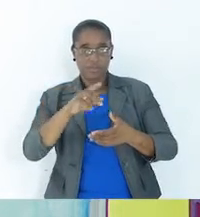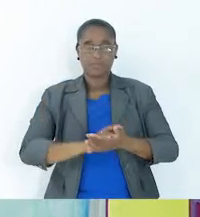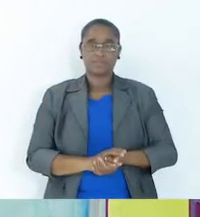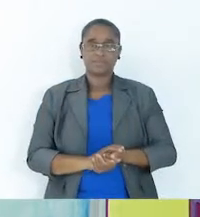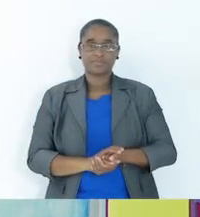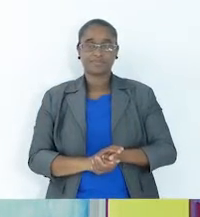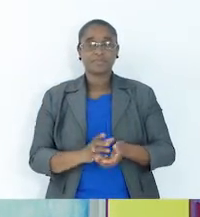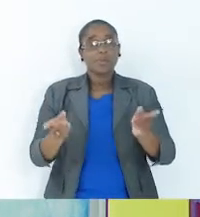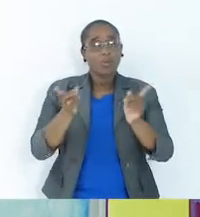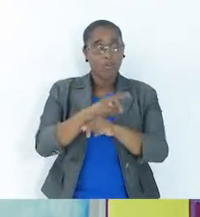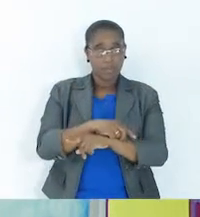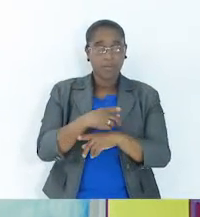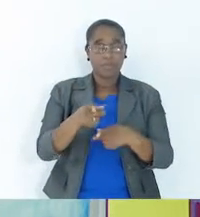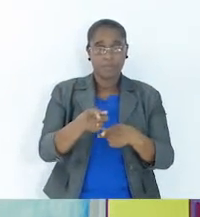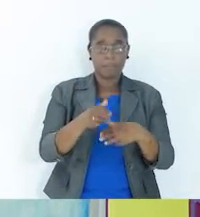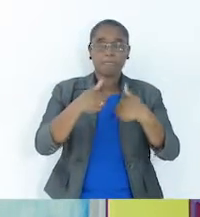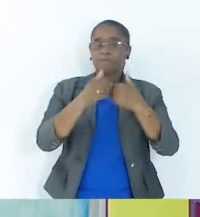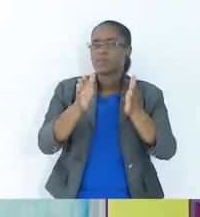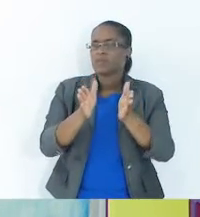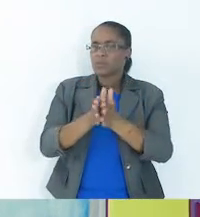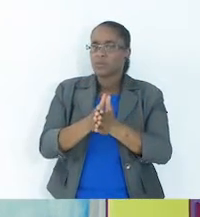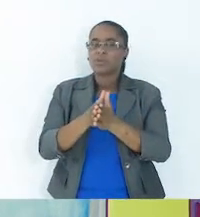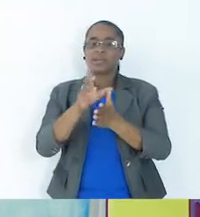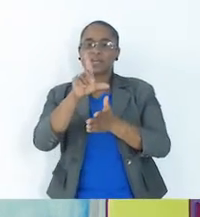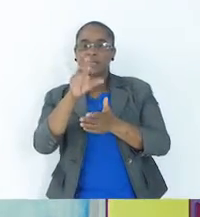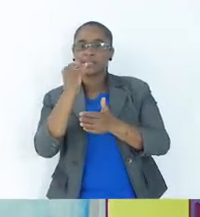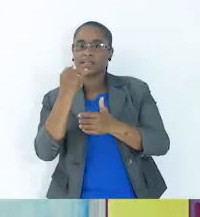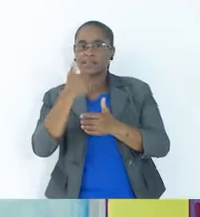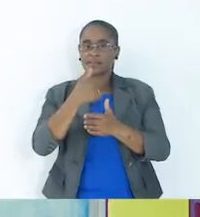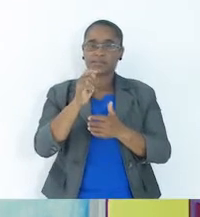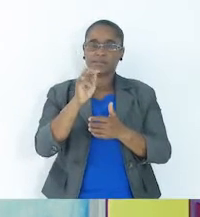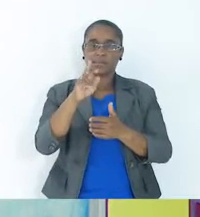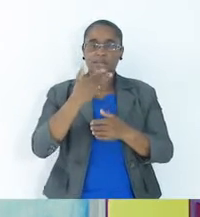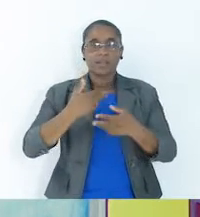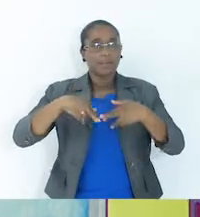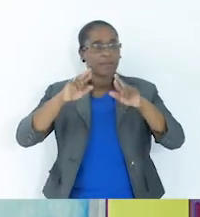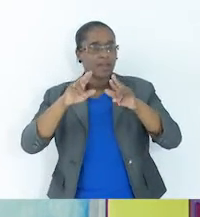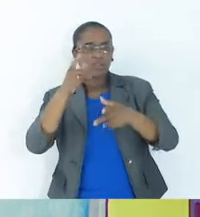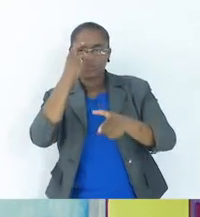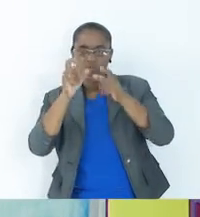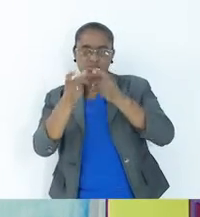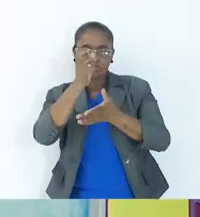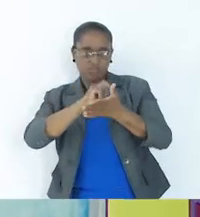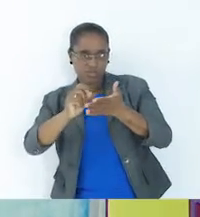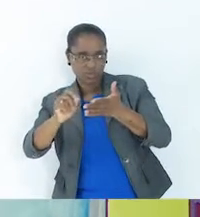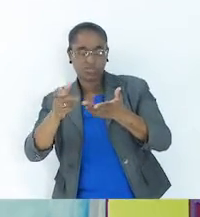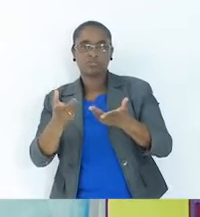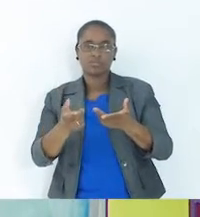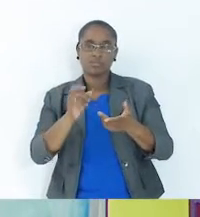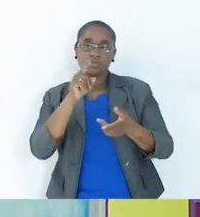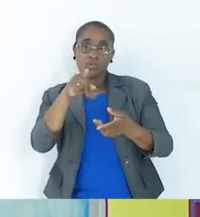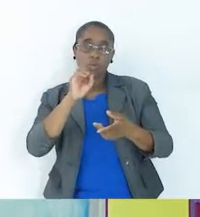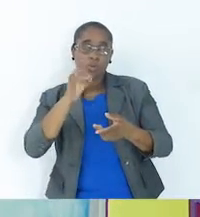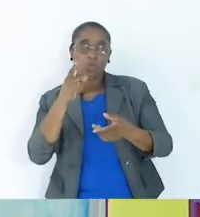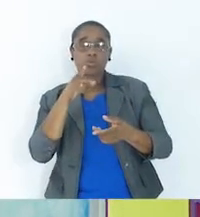Ao contrário de toda a liberdade que um escritor possa ter, ou que tu possas ter ao escrever um